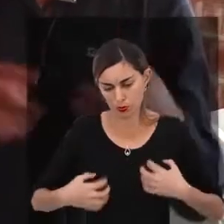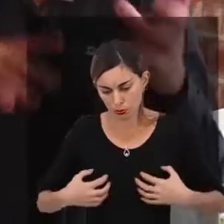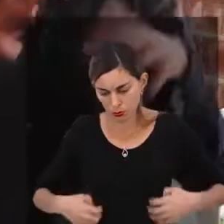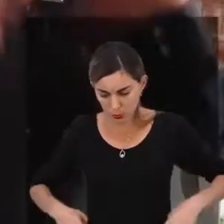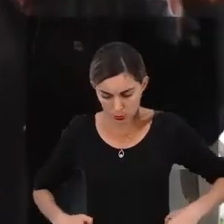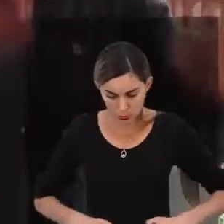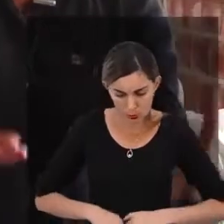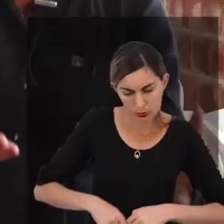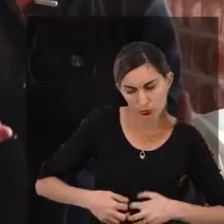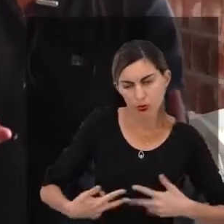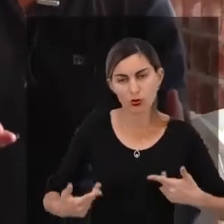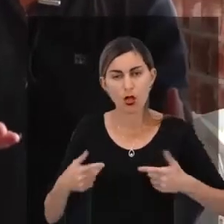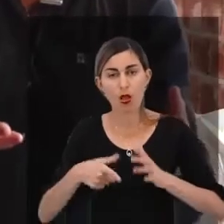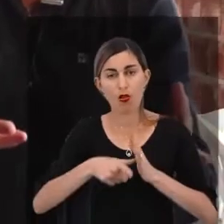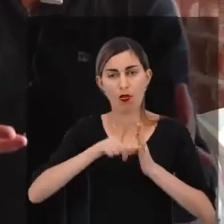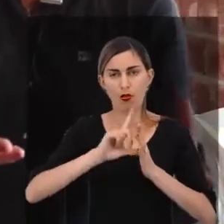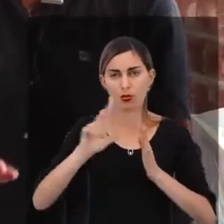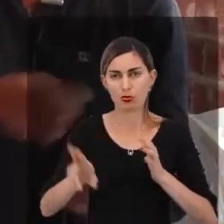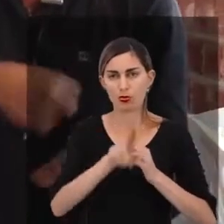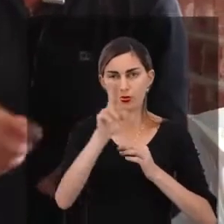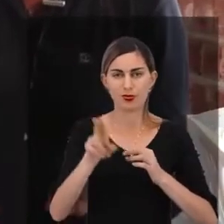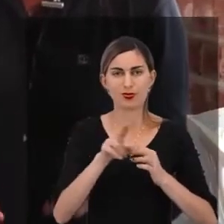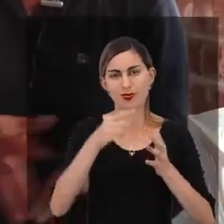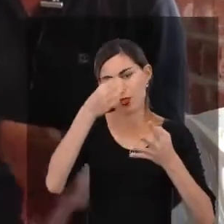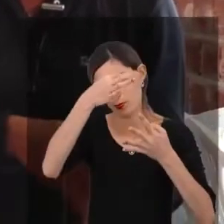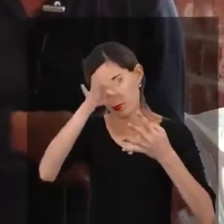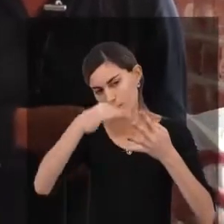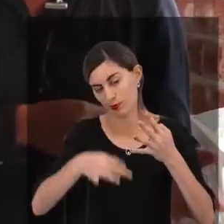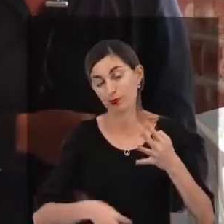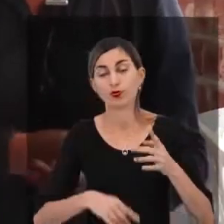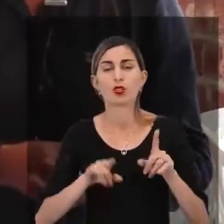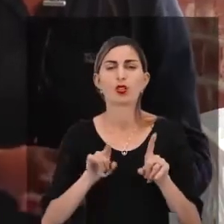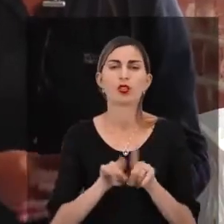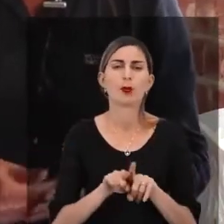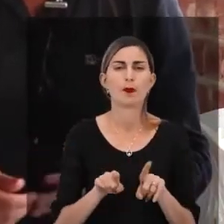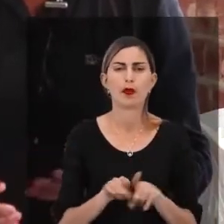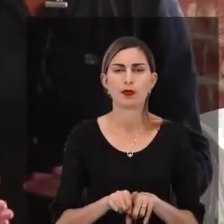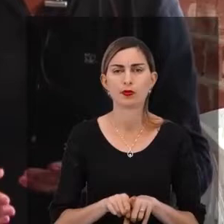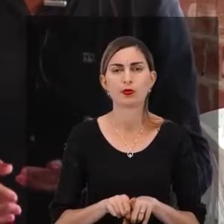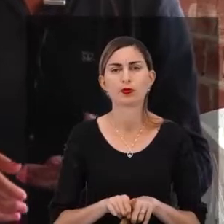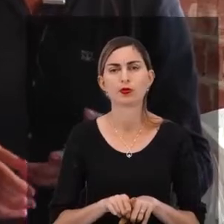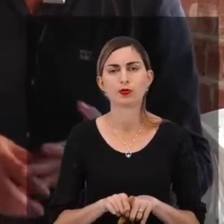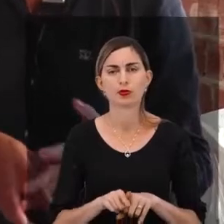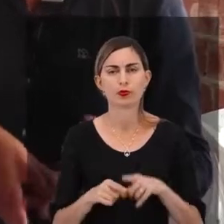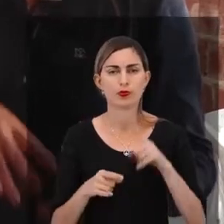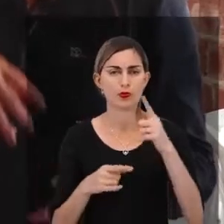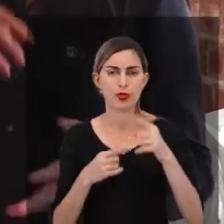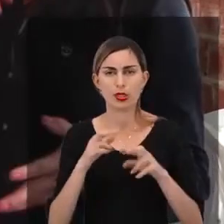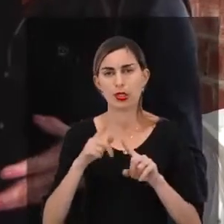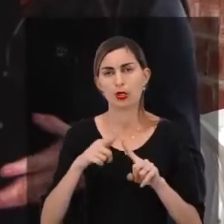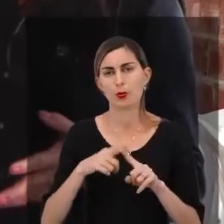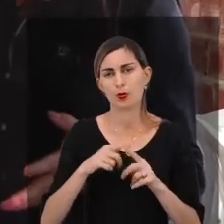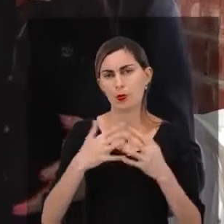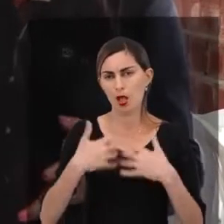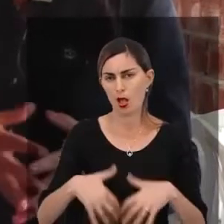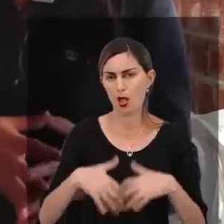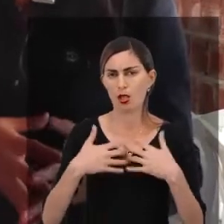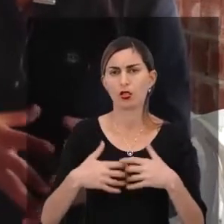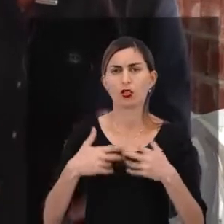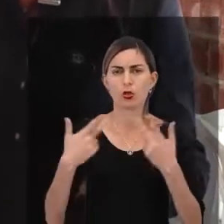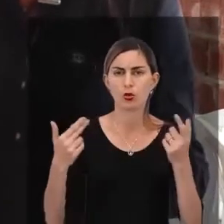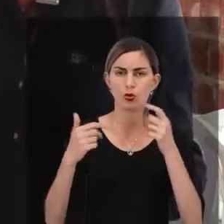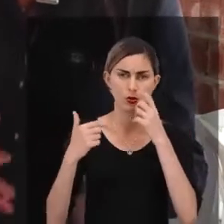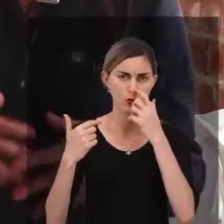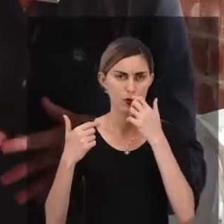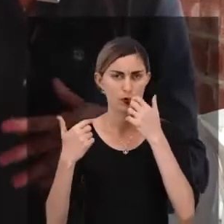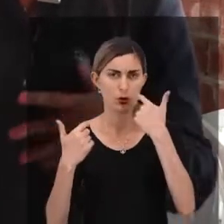próprio equipamento antes de funcionar ele, que é o checklist. E, tipo, máquinas e